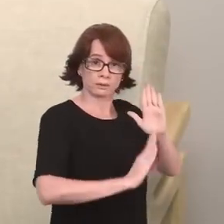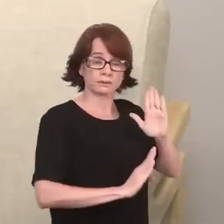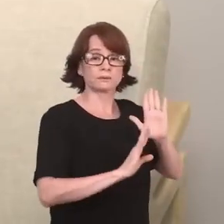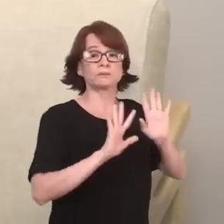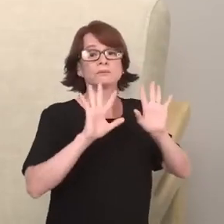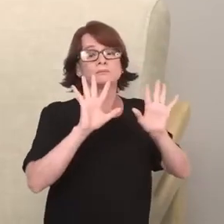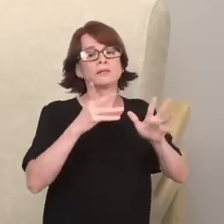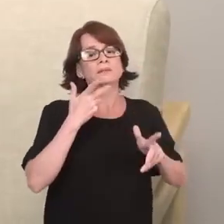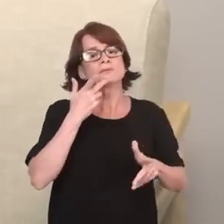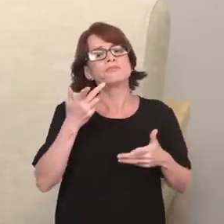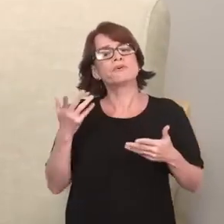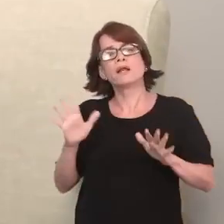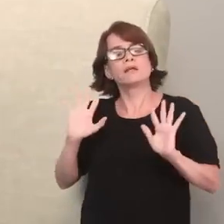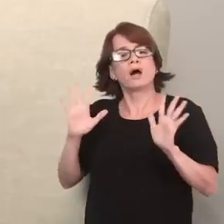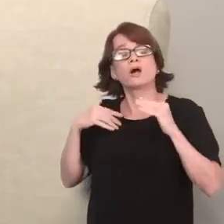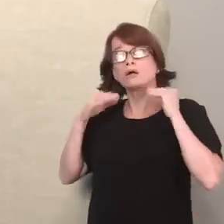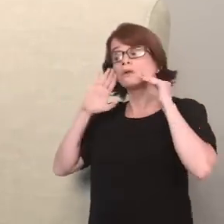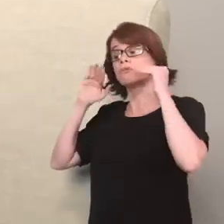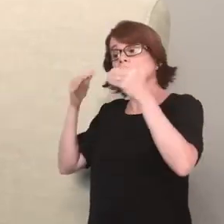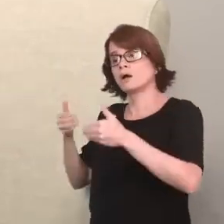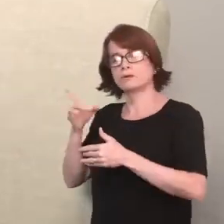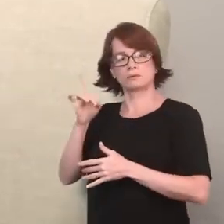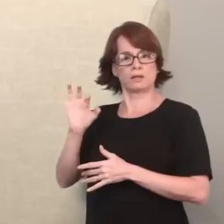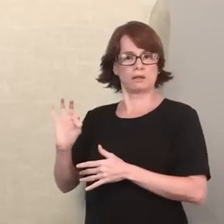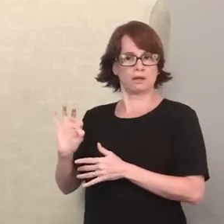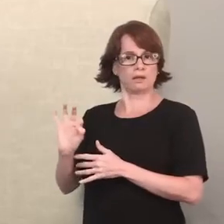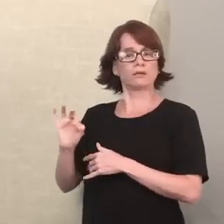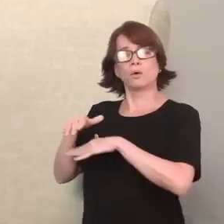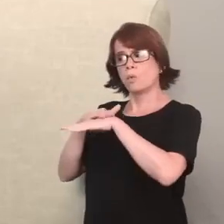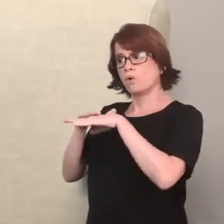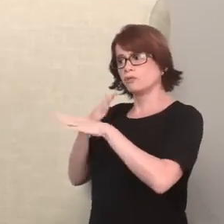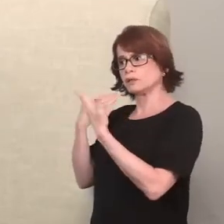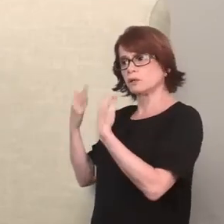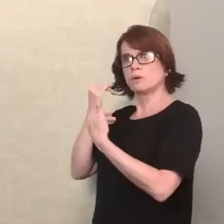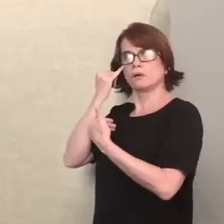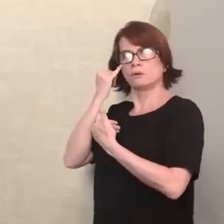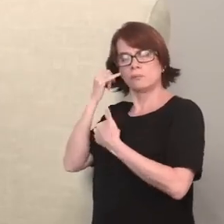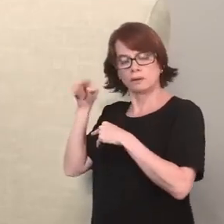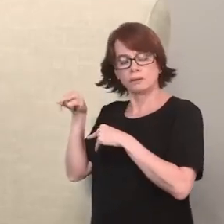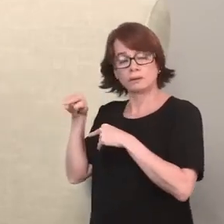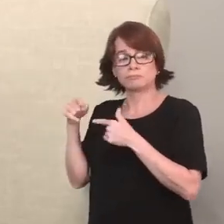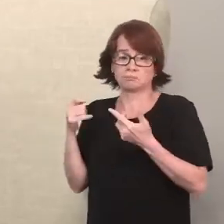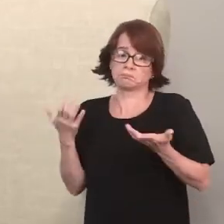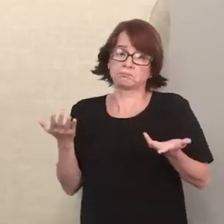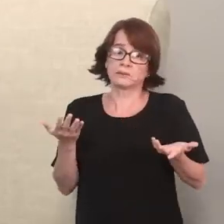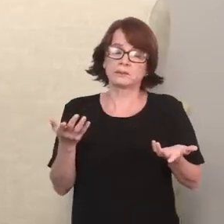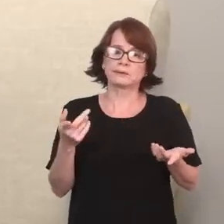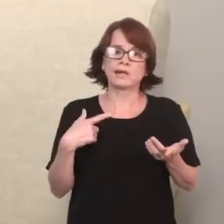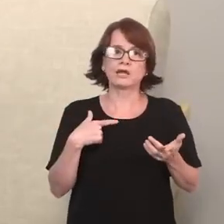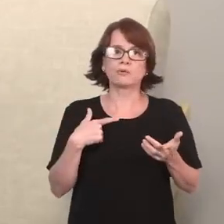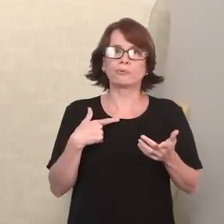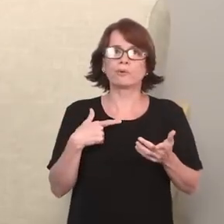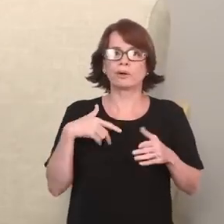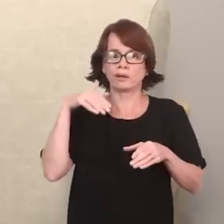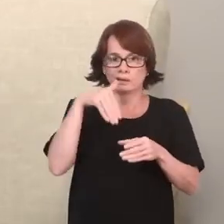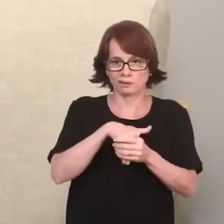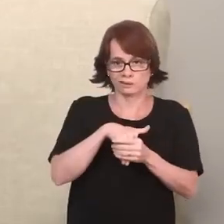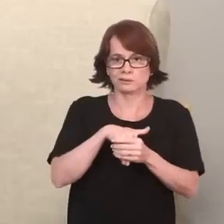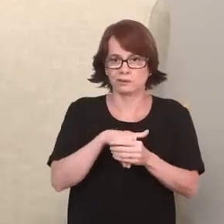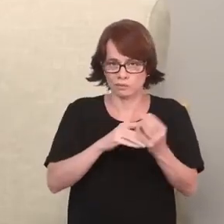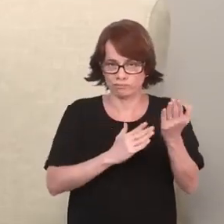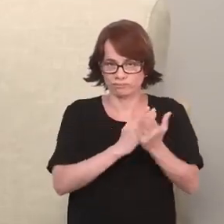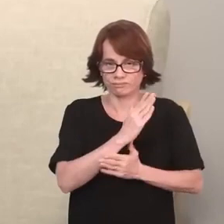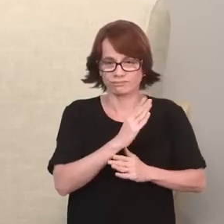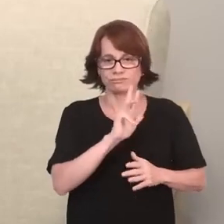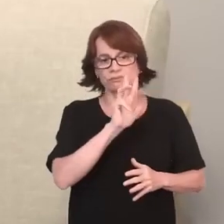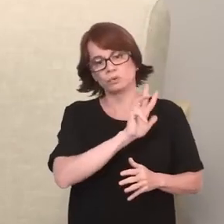eu realmente quero cuidar mais do Distrito Federal. E aí, claro, e ainda com a eleição do Lula, né, que